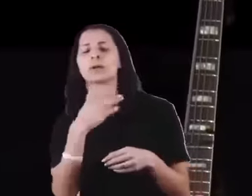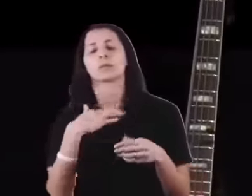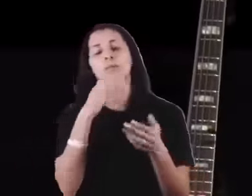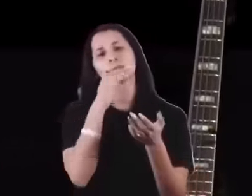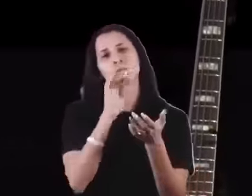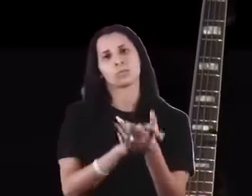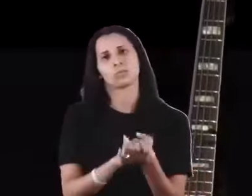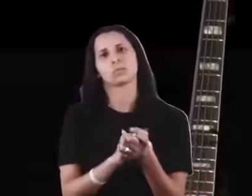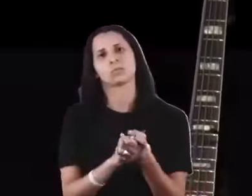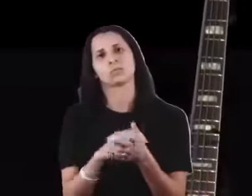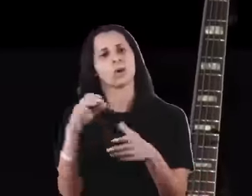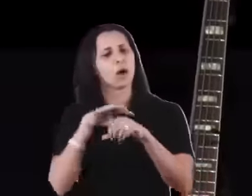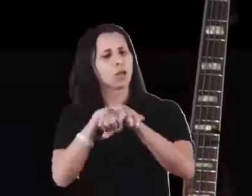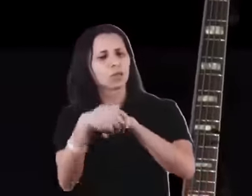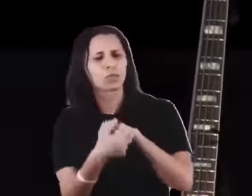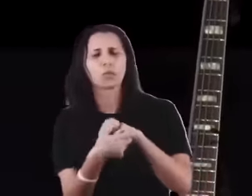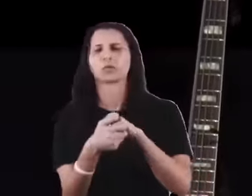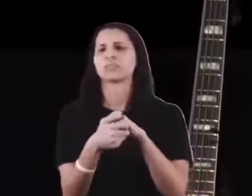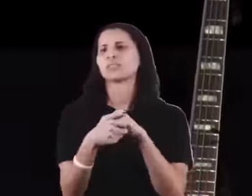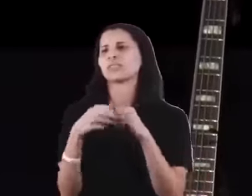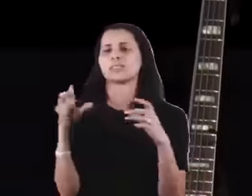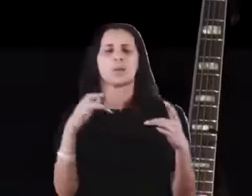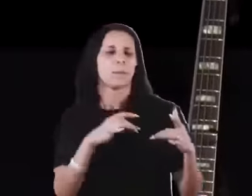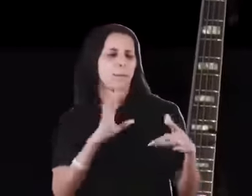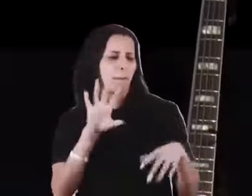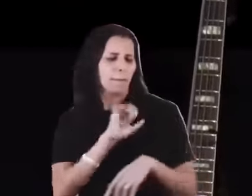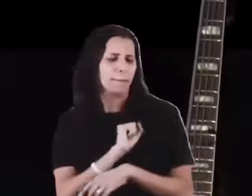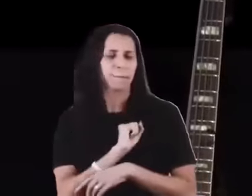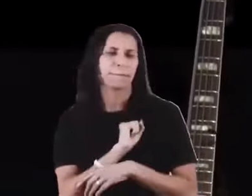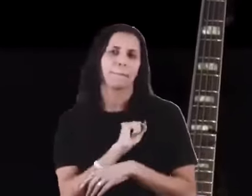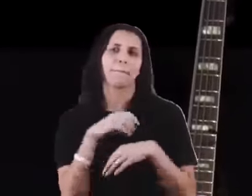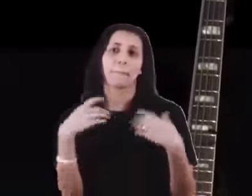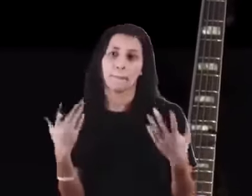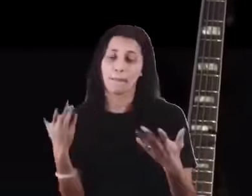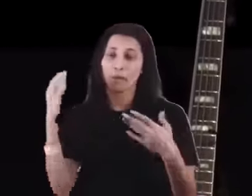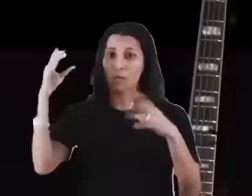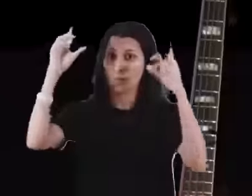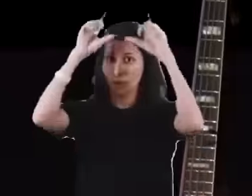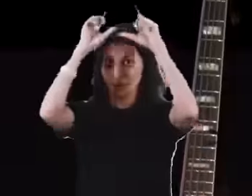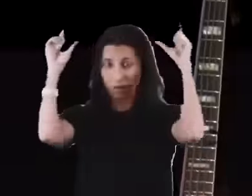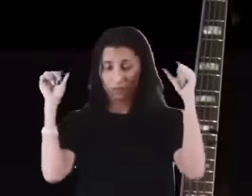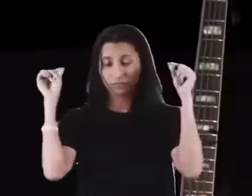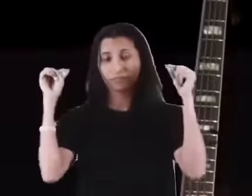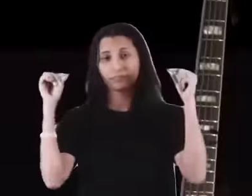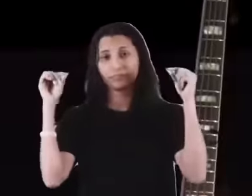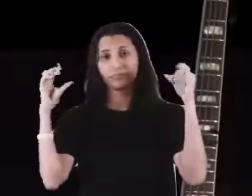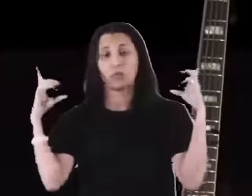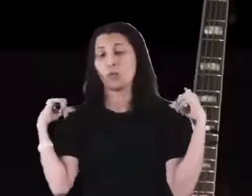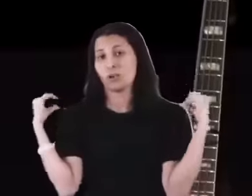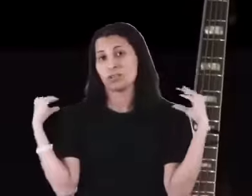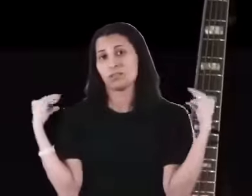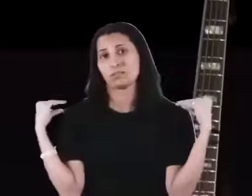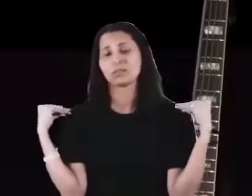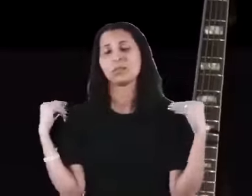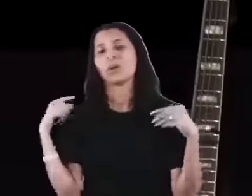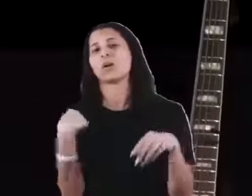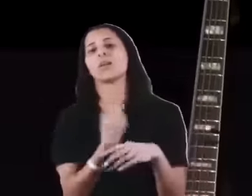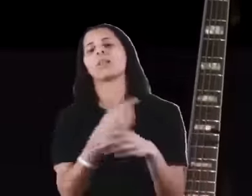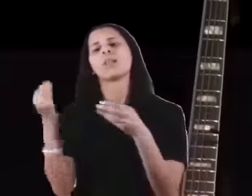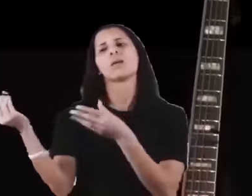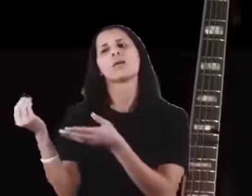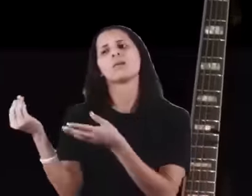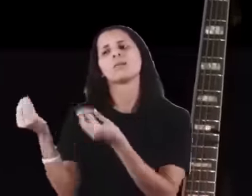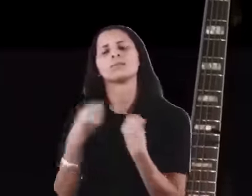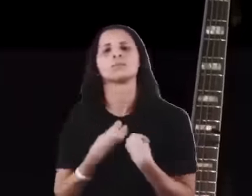restaurante e o garçom que nos atendeu era tão gentil mas tão gentil mas ele não se